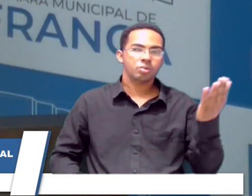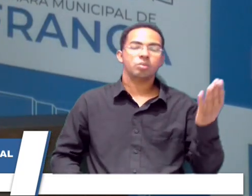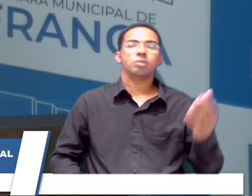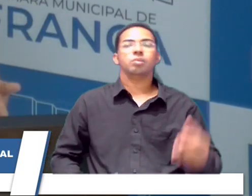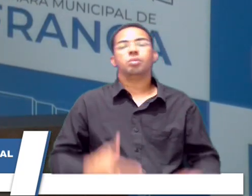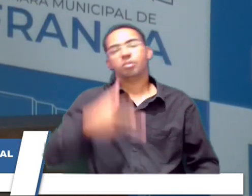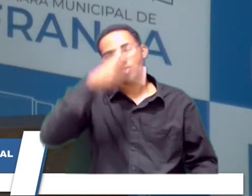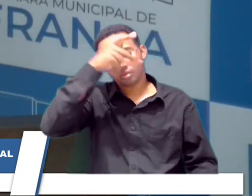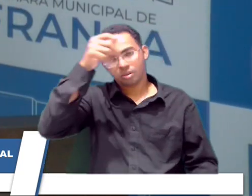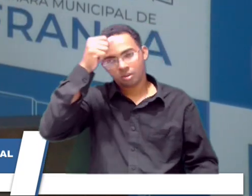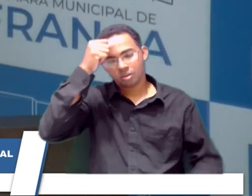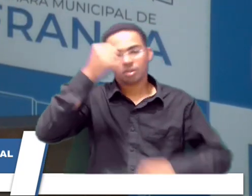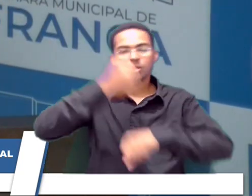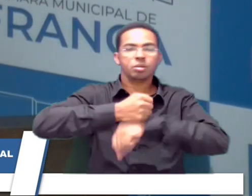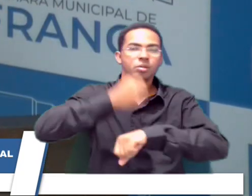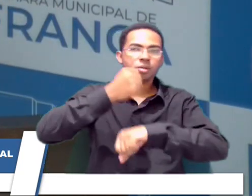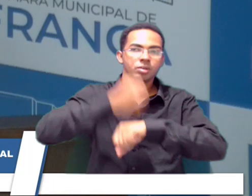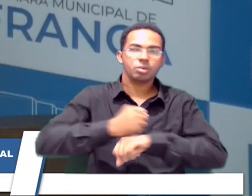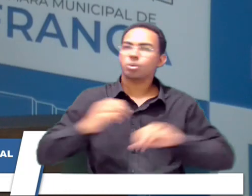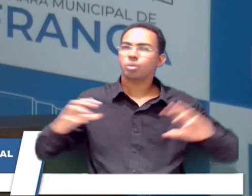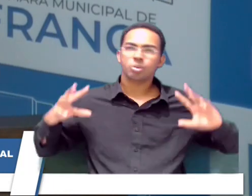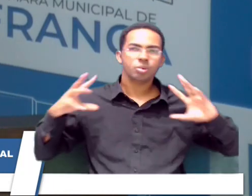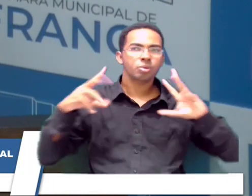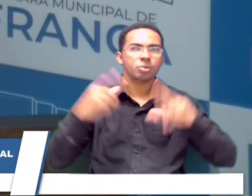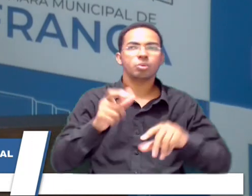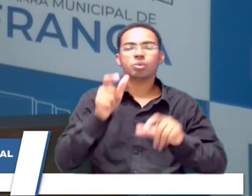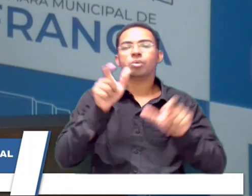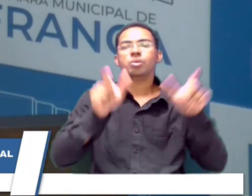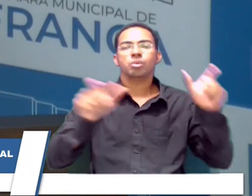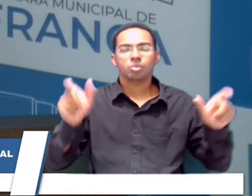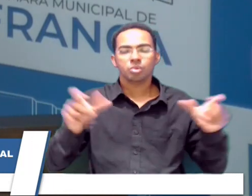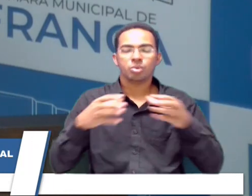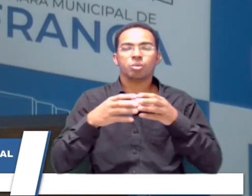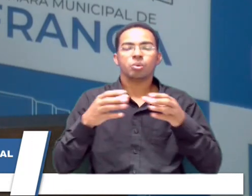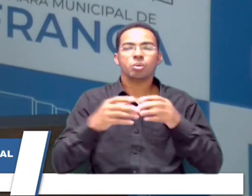Prefeitura de Franca, para todo mundo, para todos os órgãos públicos que